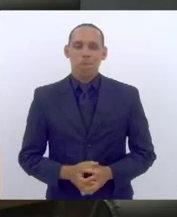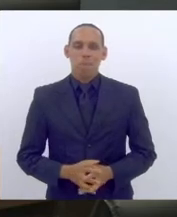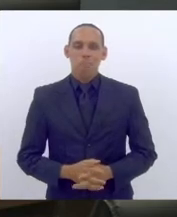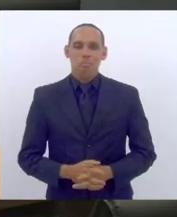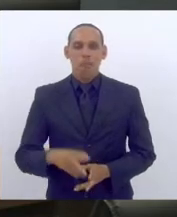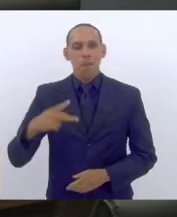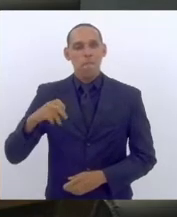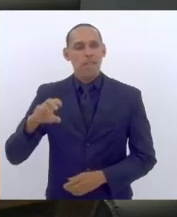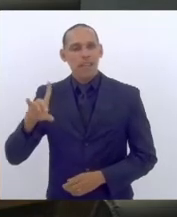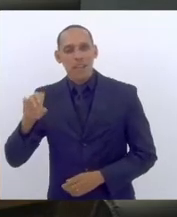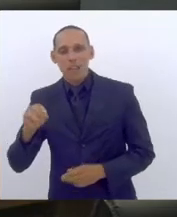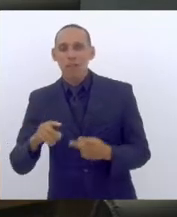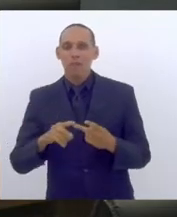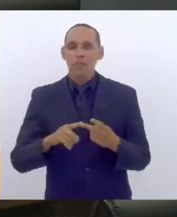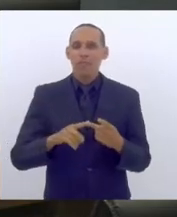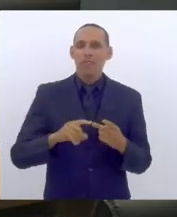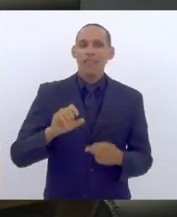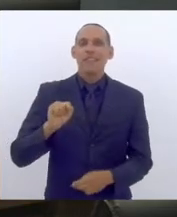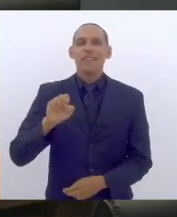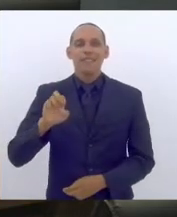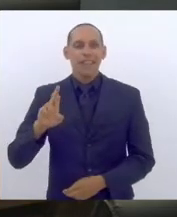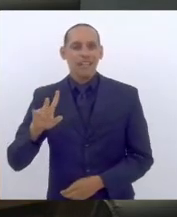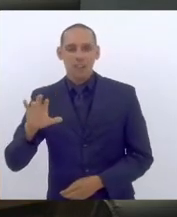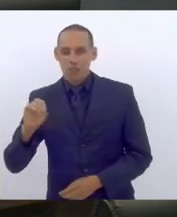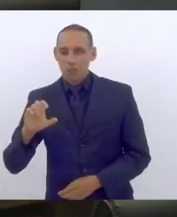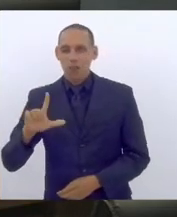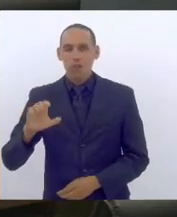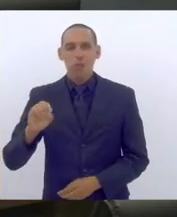Pedro Ricardo Deputado Sérgio Lobato